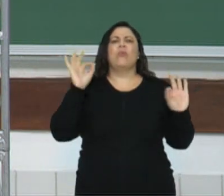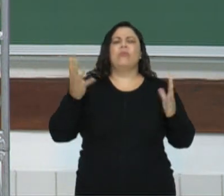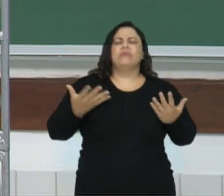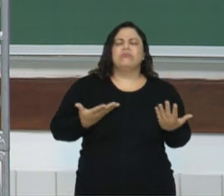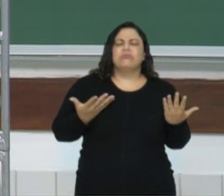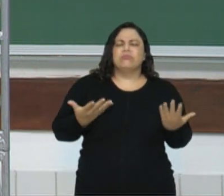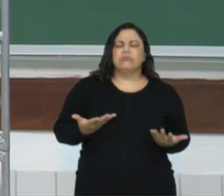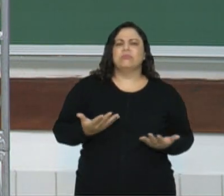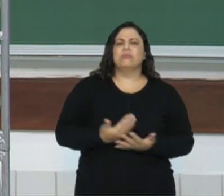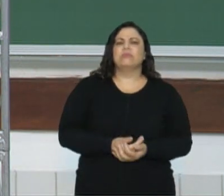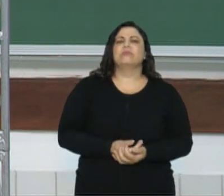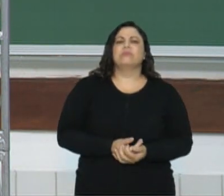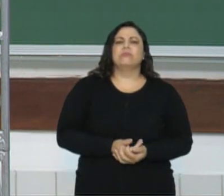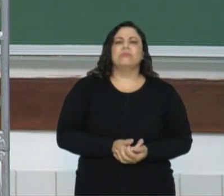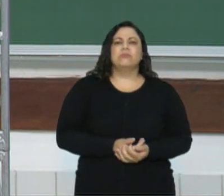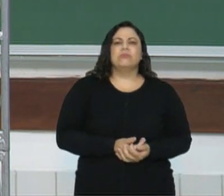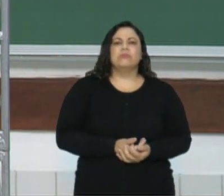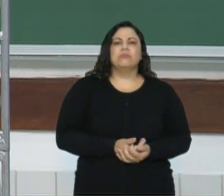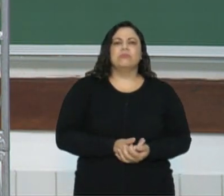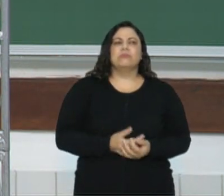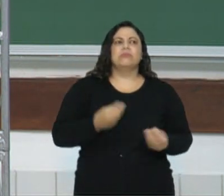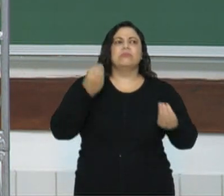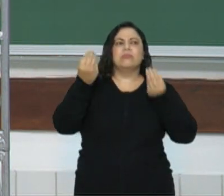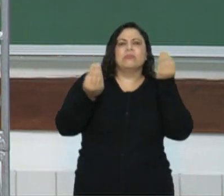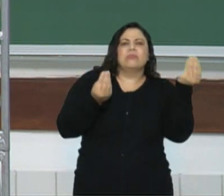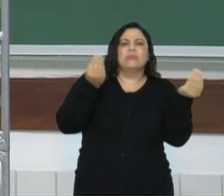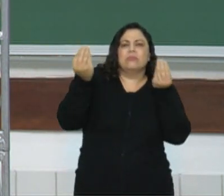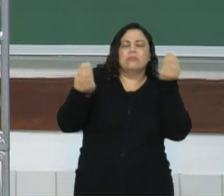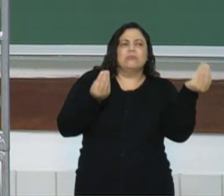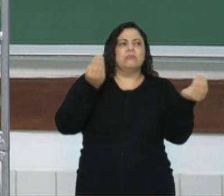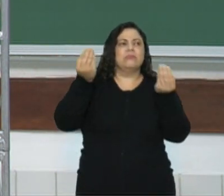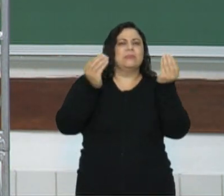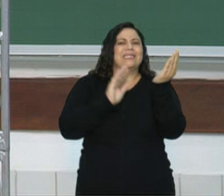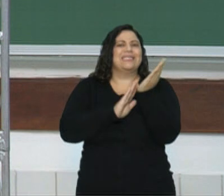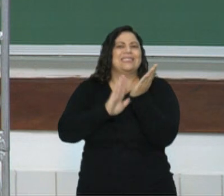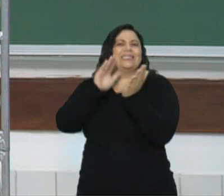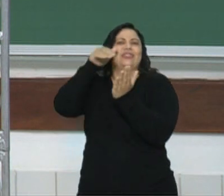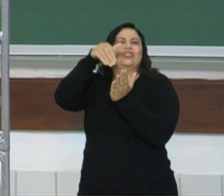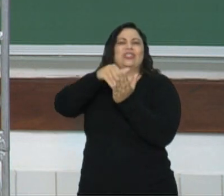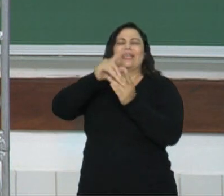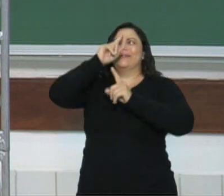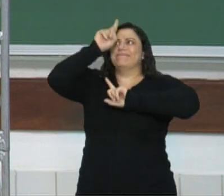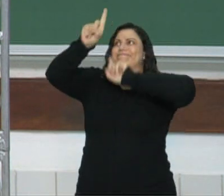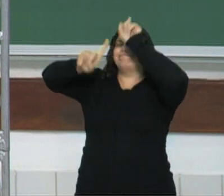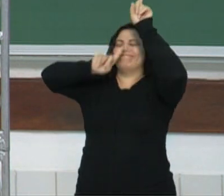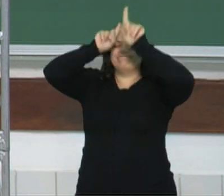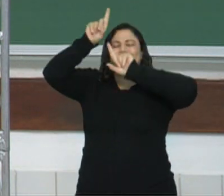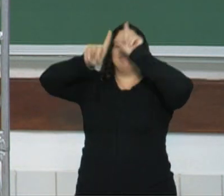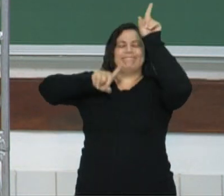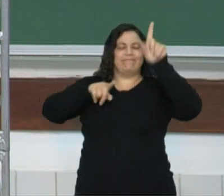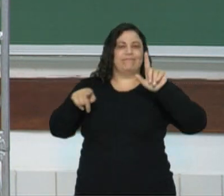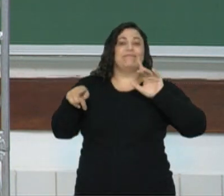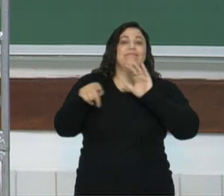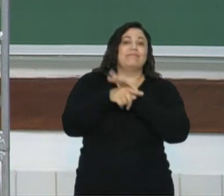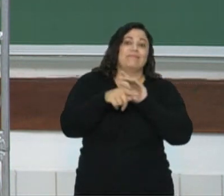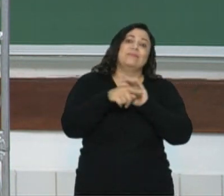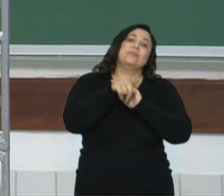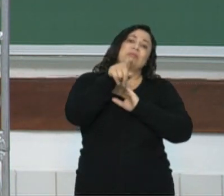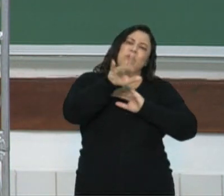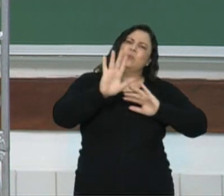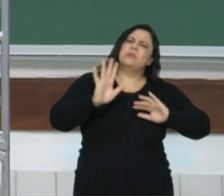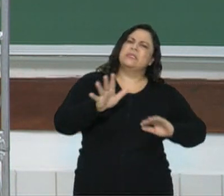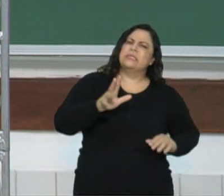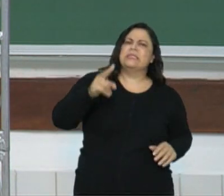Ele chega a fazer nessa dúvida hiperbólica, esse exagero das ideias, o seguinte: afinal, você não já teve